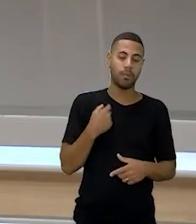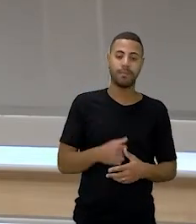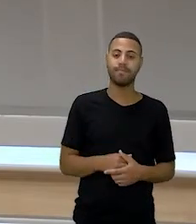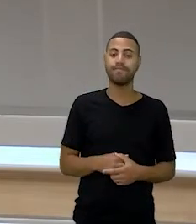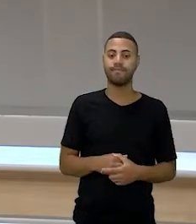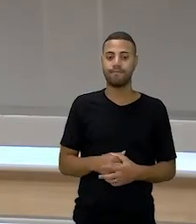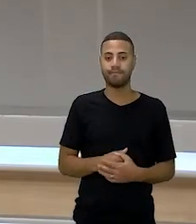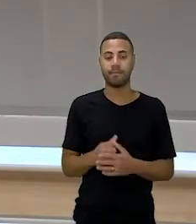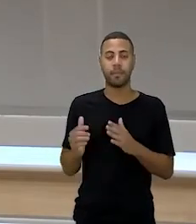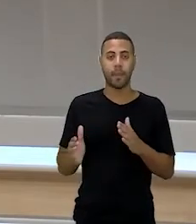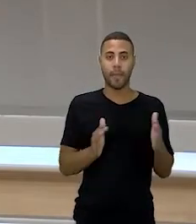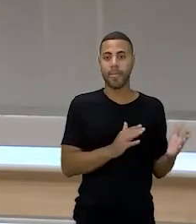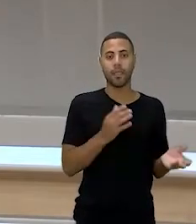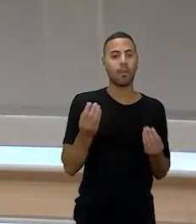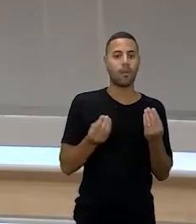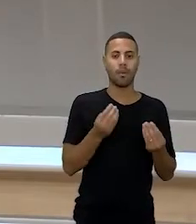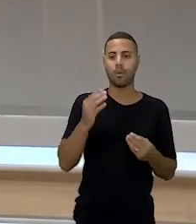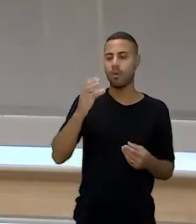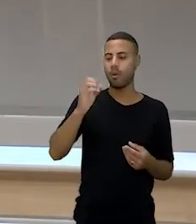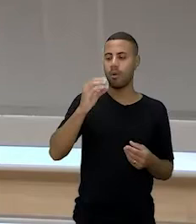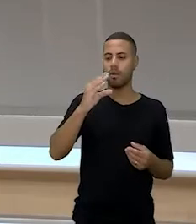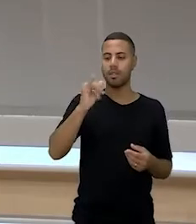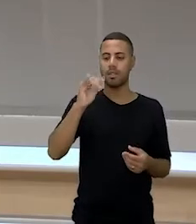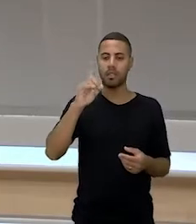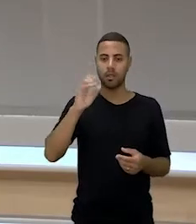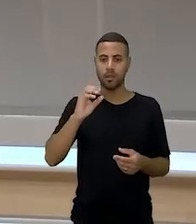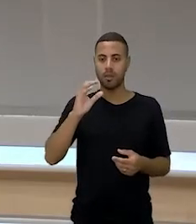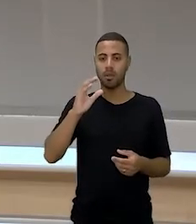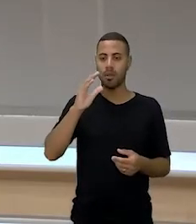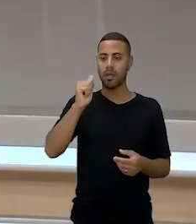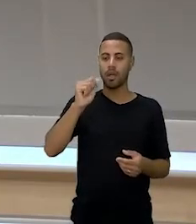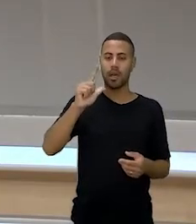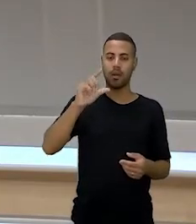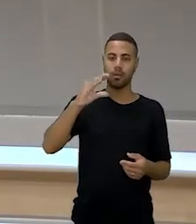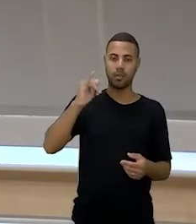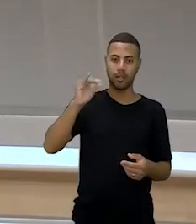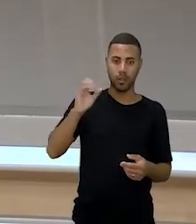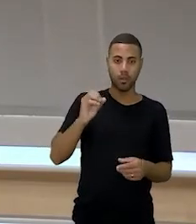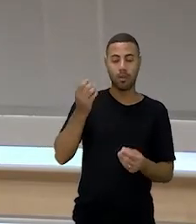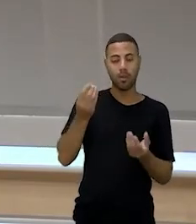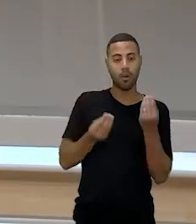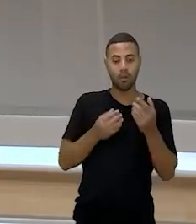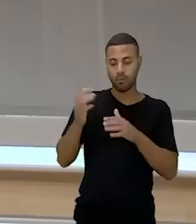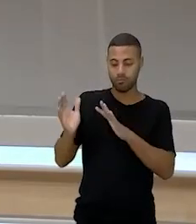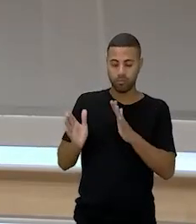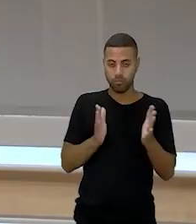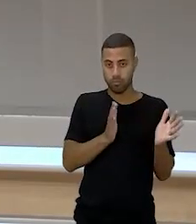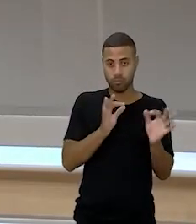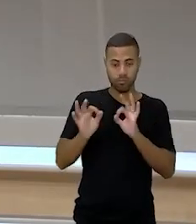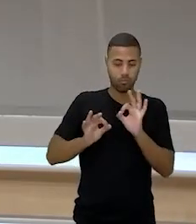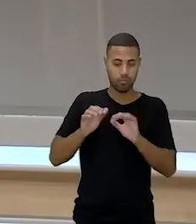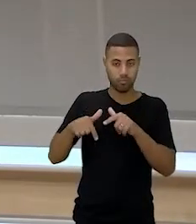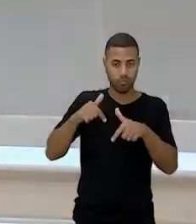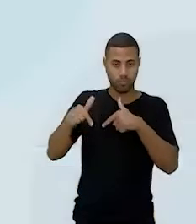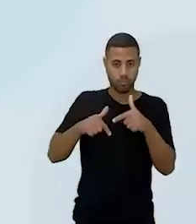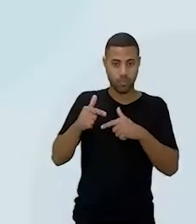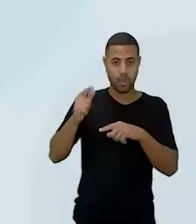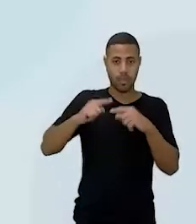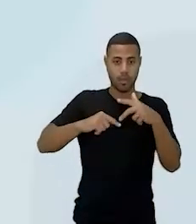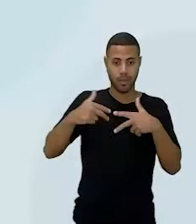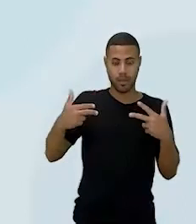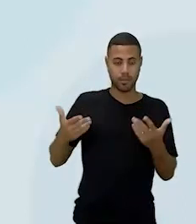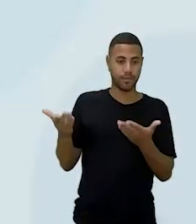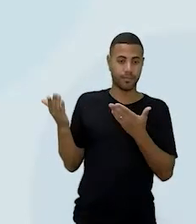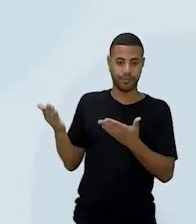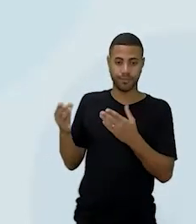O óxido de cálcio, que é a cal, que foi formada naquele produto lá, naquele processo de calcinação.